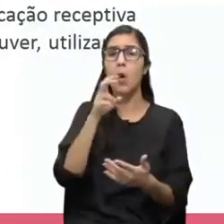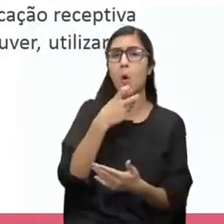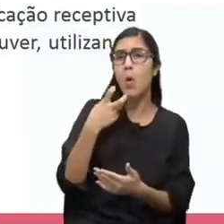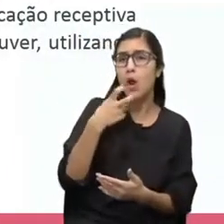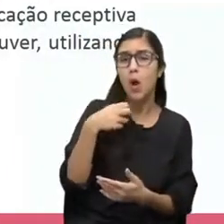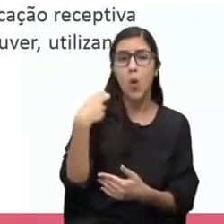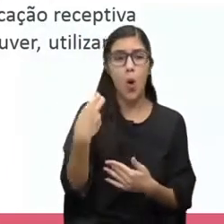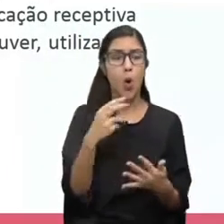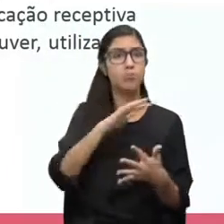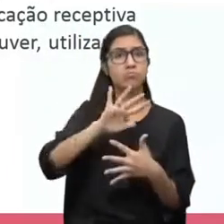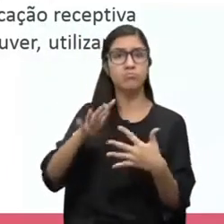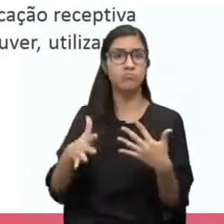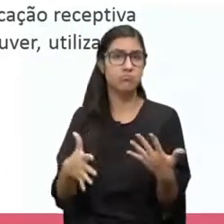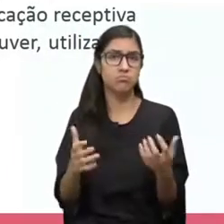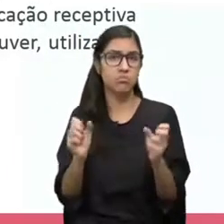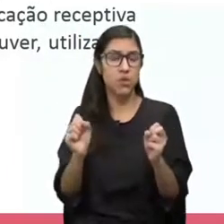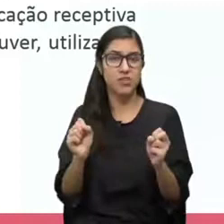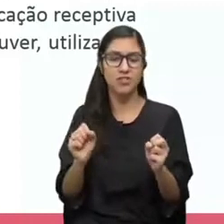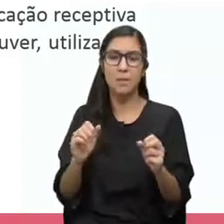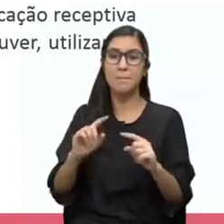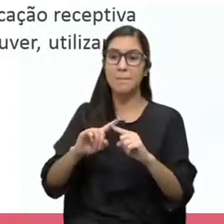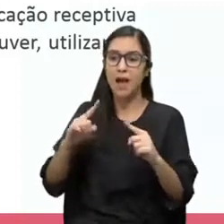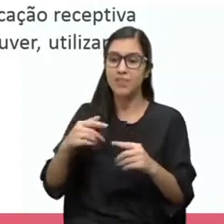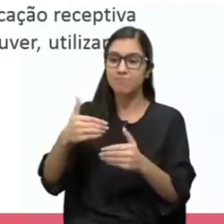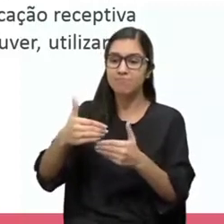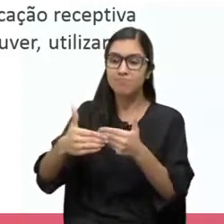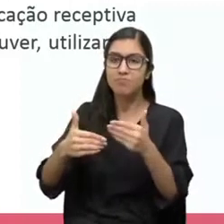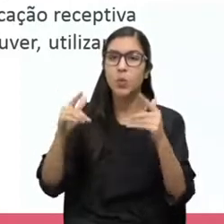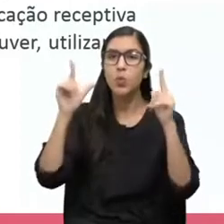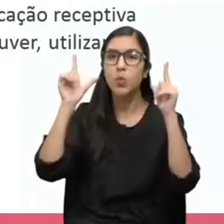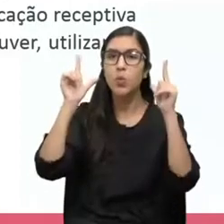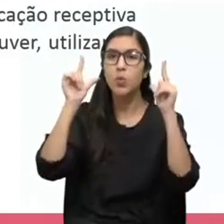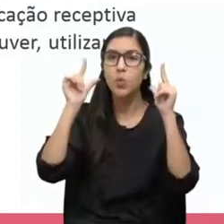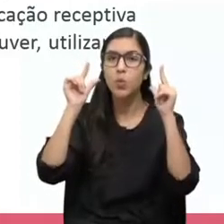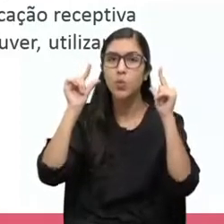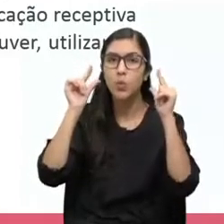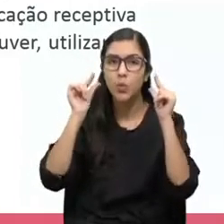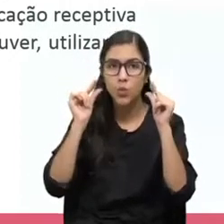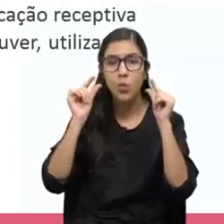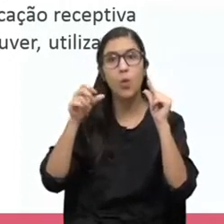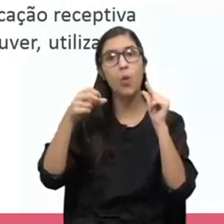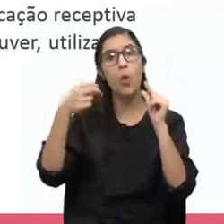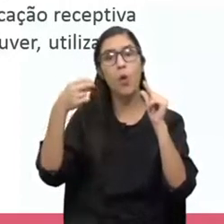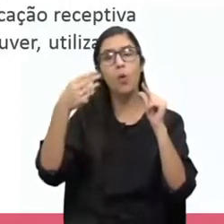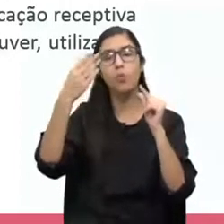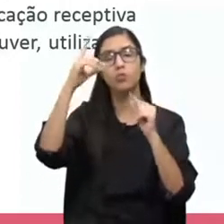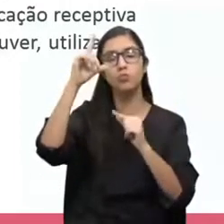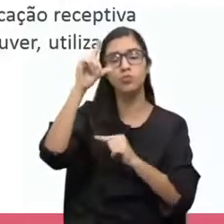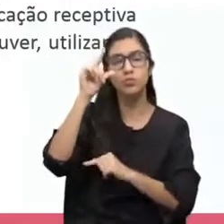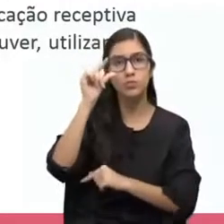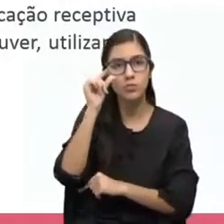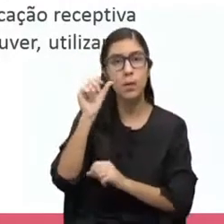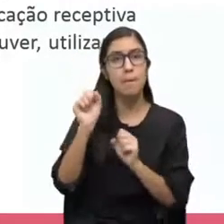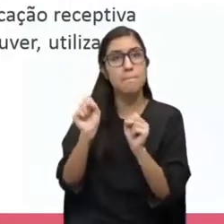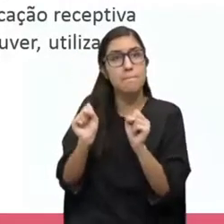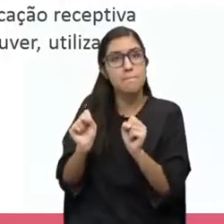ou sinalizada. E assim perde os sentidos ou em graus diferentes. Por exemplo, pode perder a